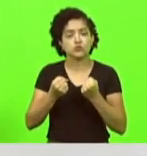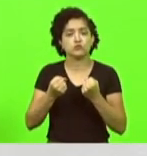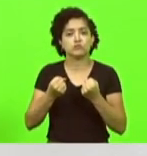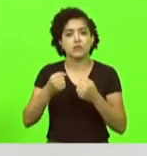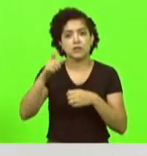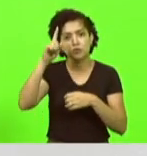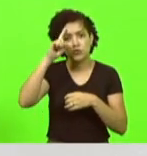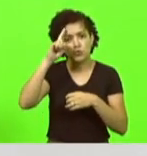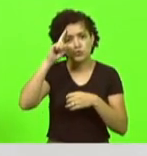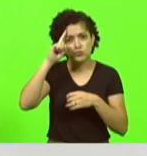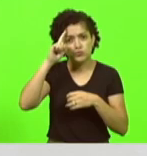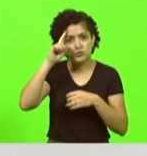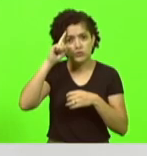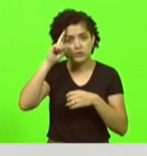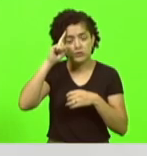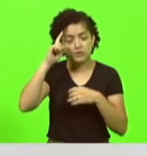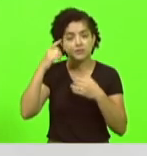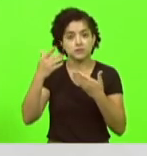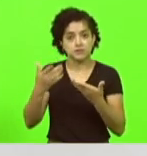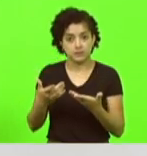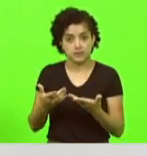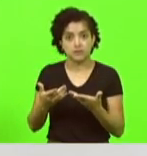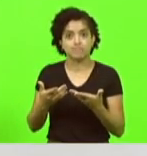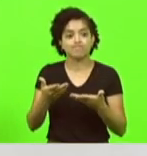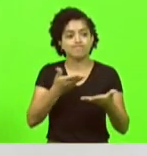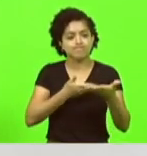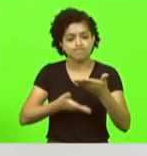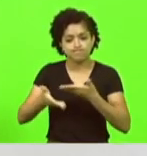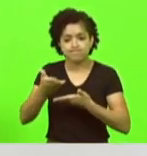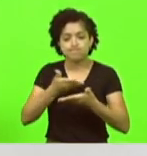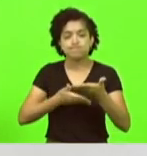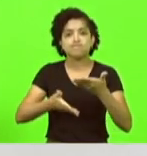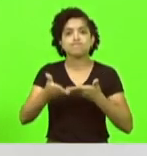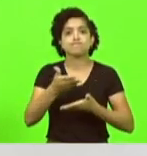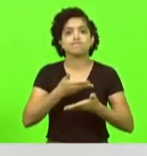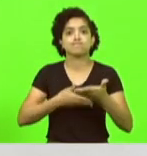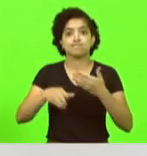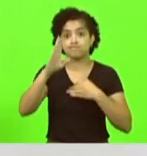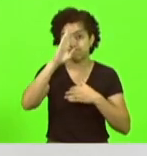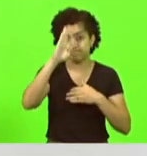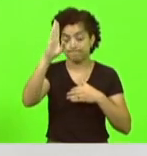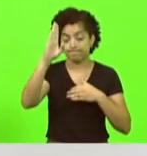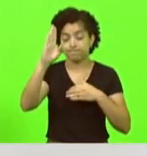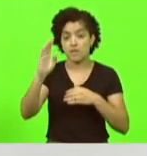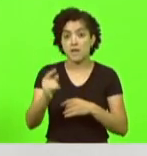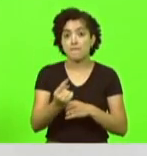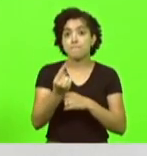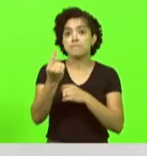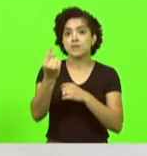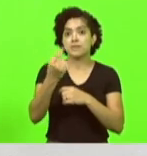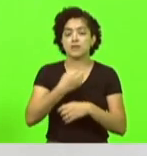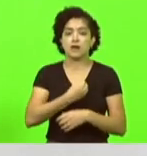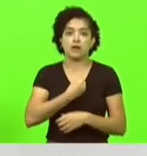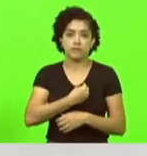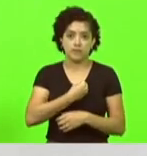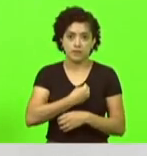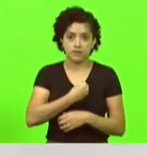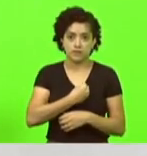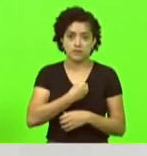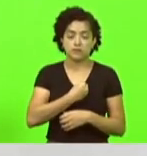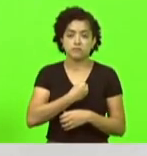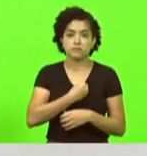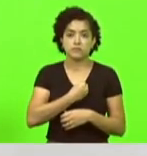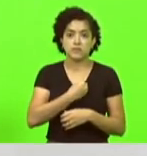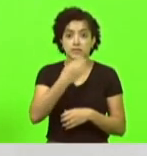a dia para comungarmos com a coletividade Mas acima de tudo colocarmos em primeiro lugar a vida do Catarinense